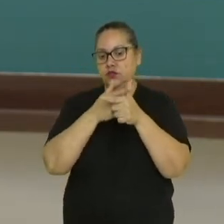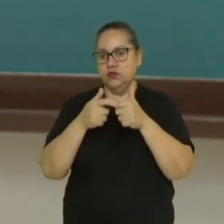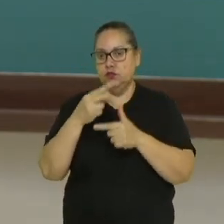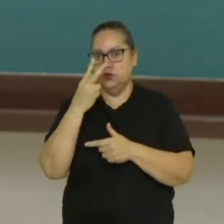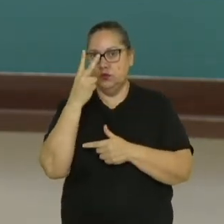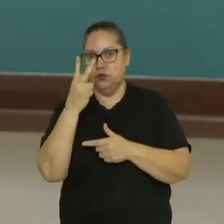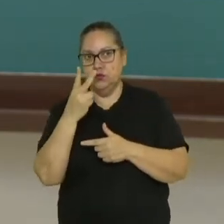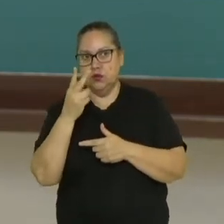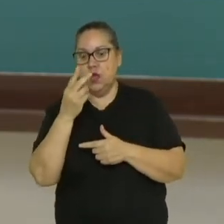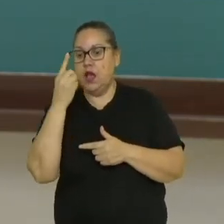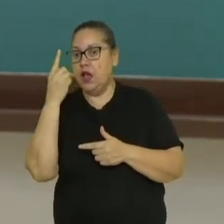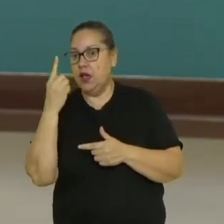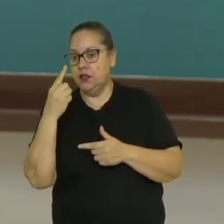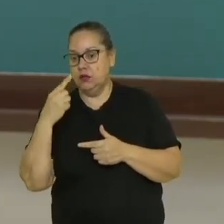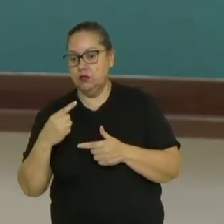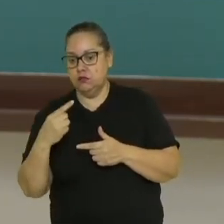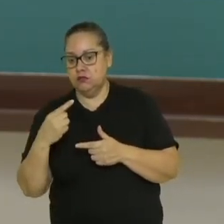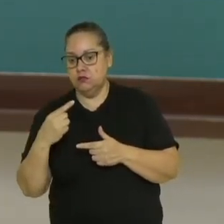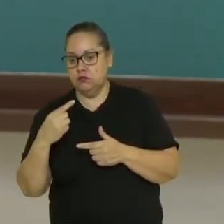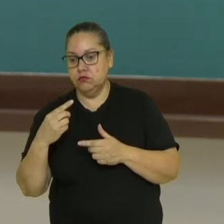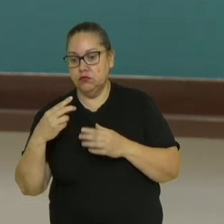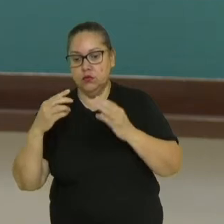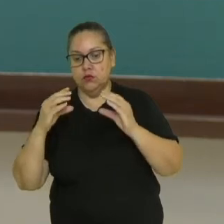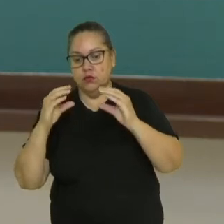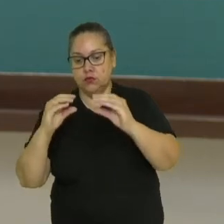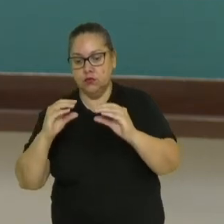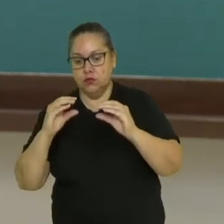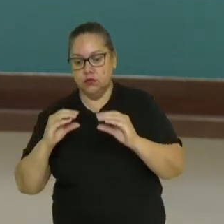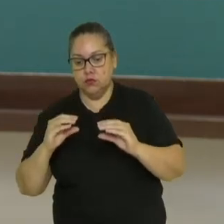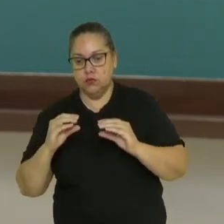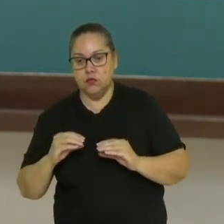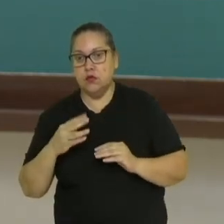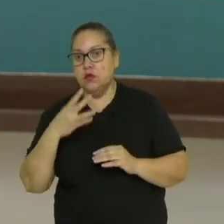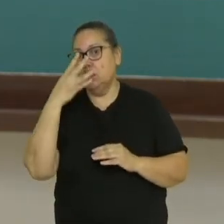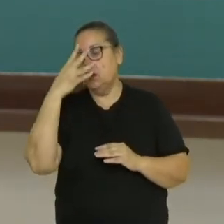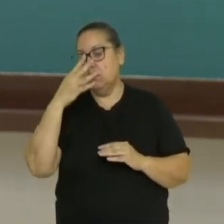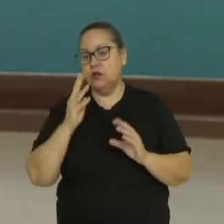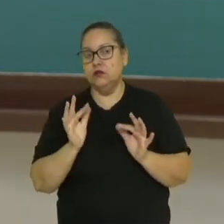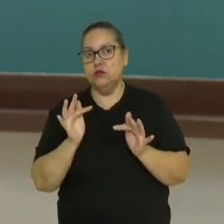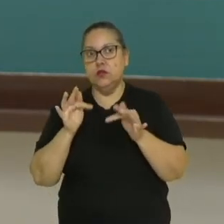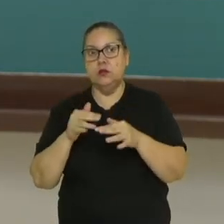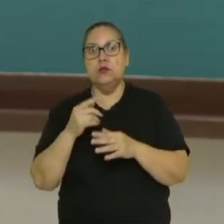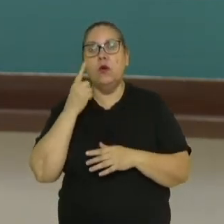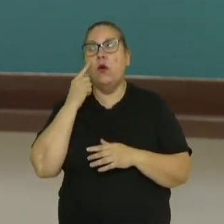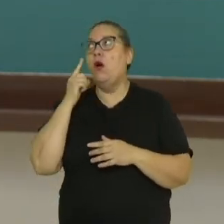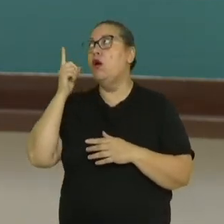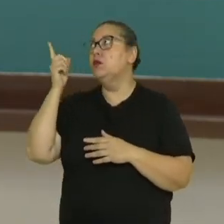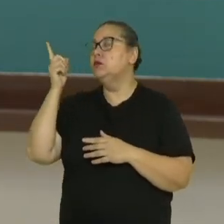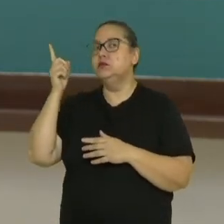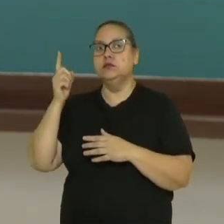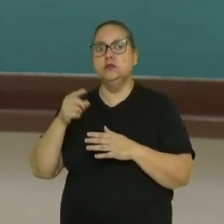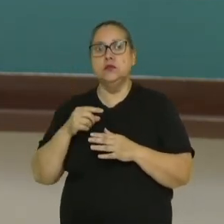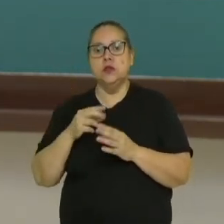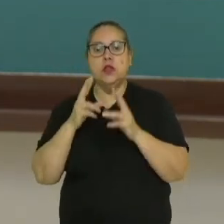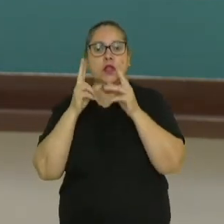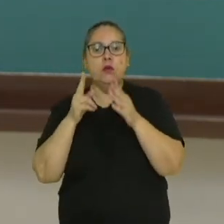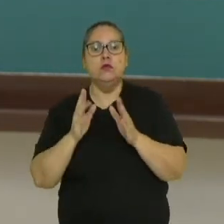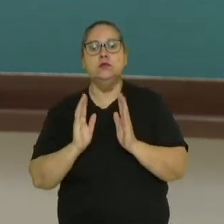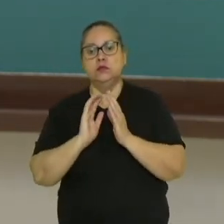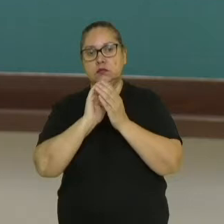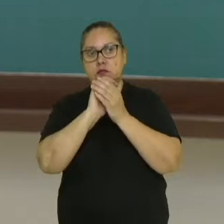duas. Cada uma delas se divide em duas, então eu tenho 4 células no final. Olha só, então eu vou ter as mesmas